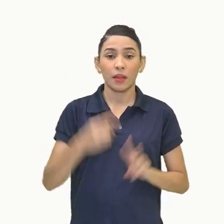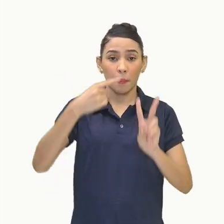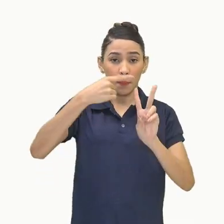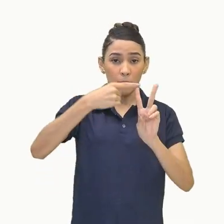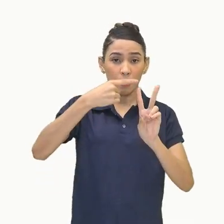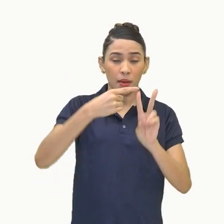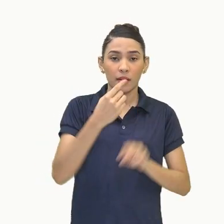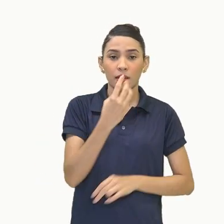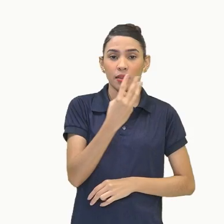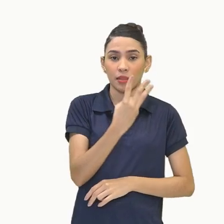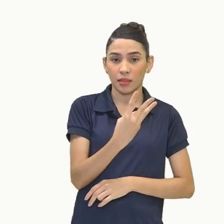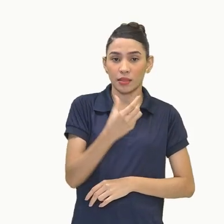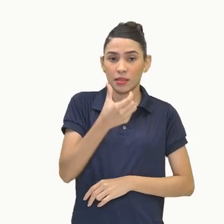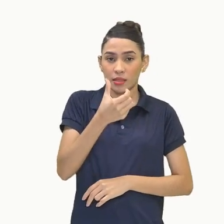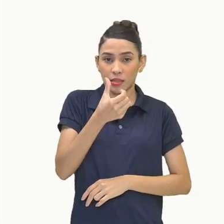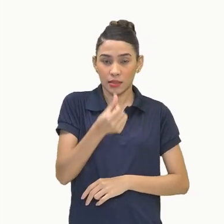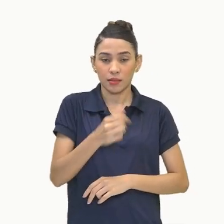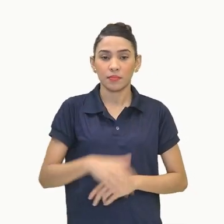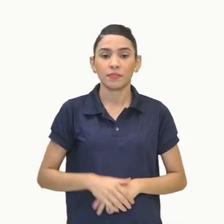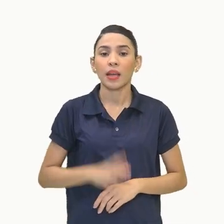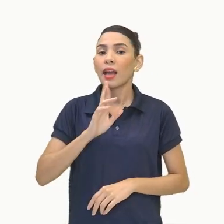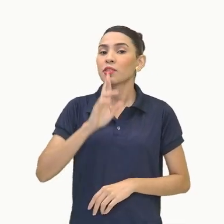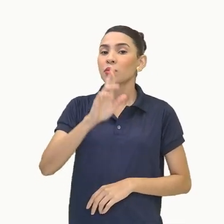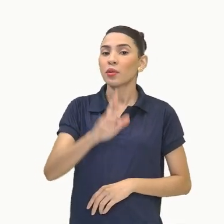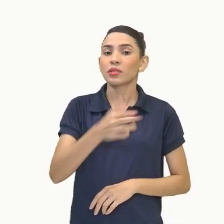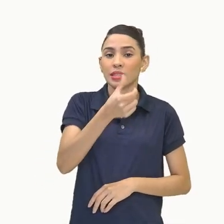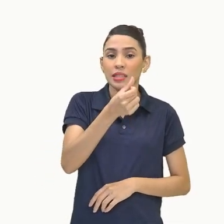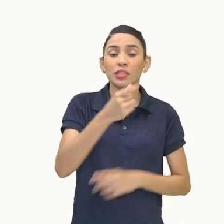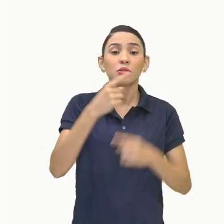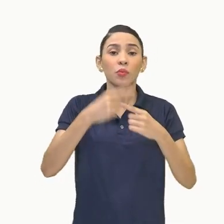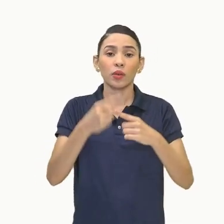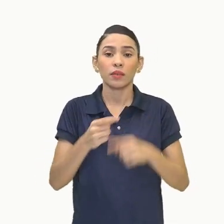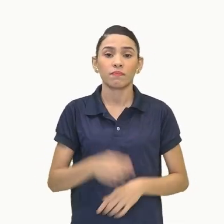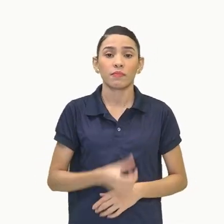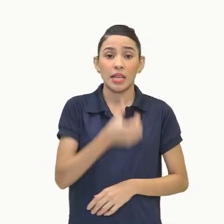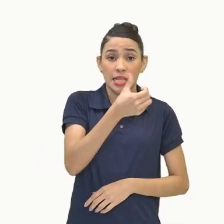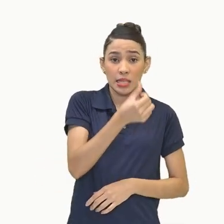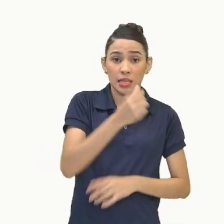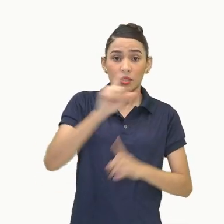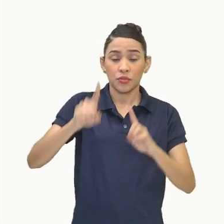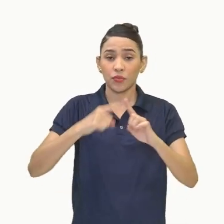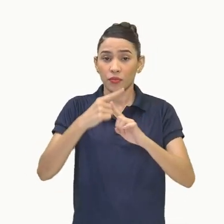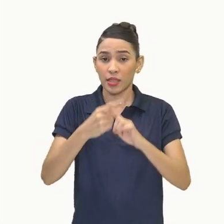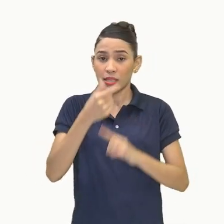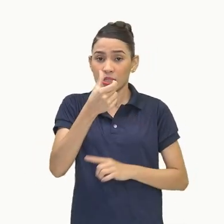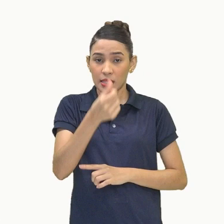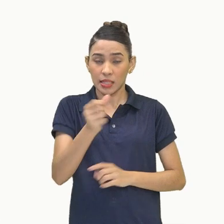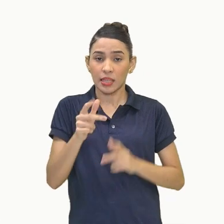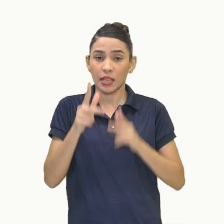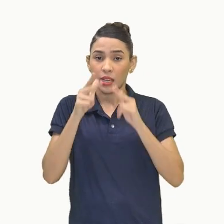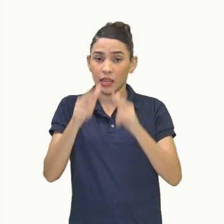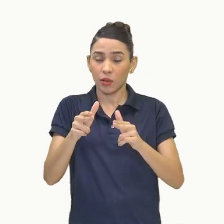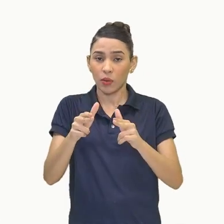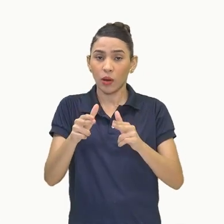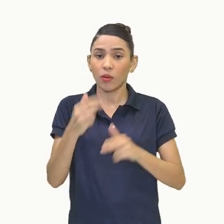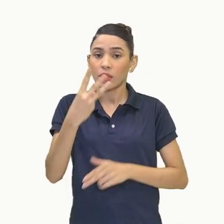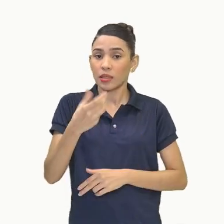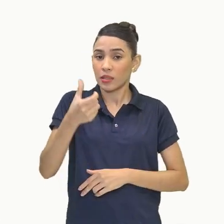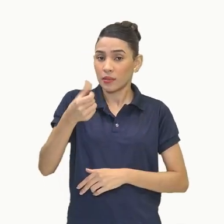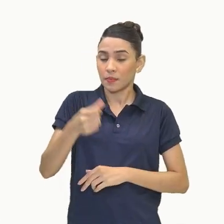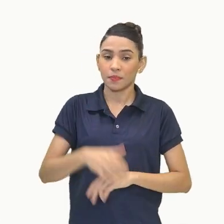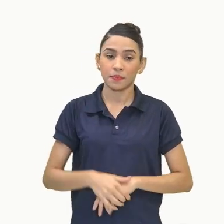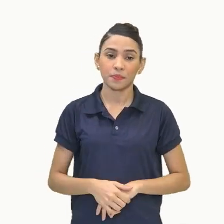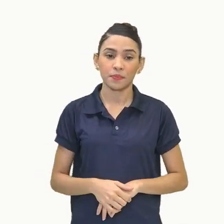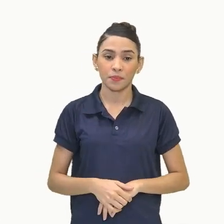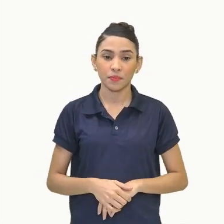36, a resposta vai ser 6. Por quê? 6 ao quadrado é igual a 6 vezes 6,